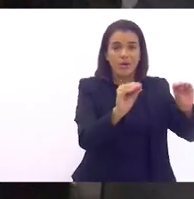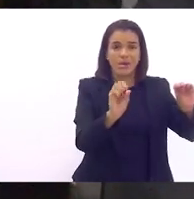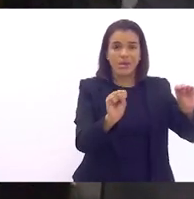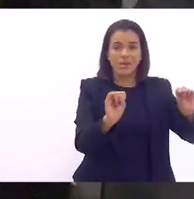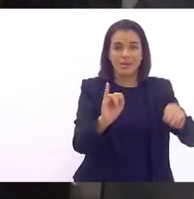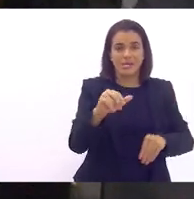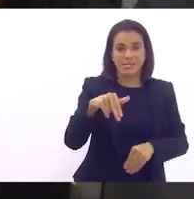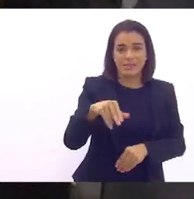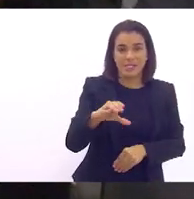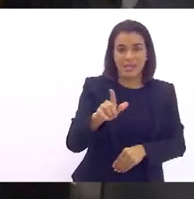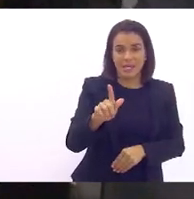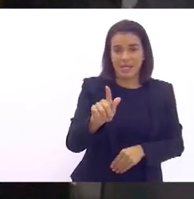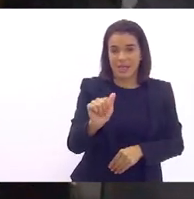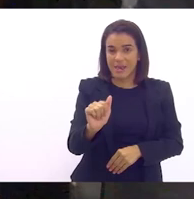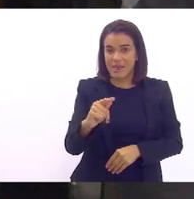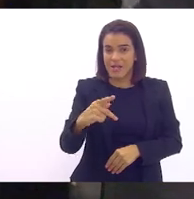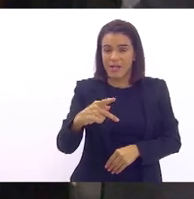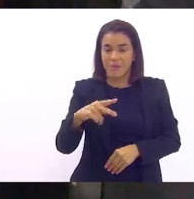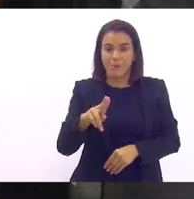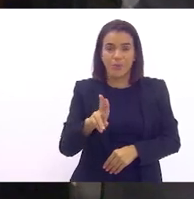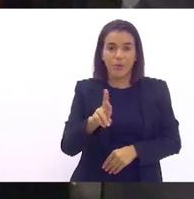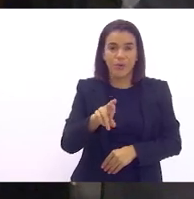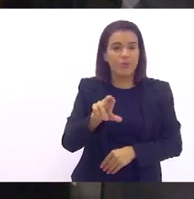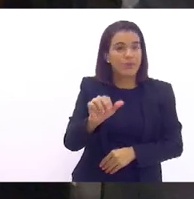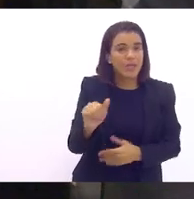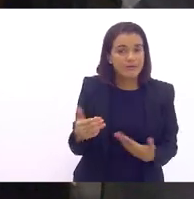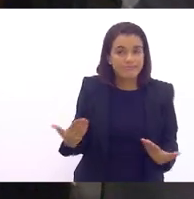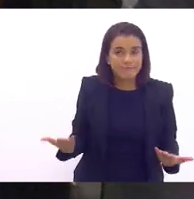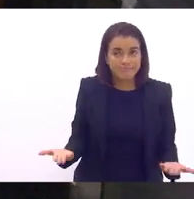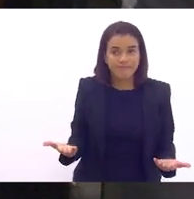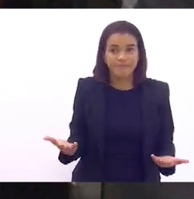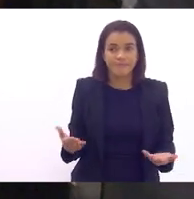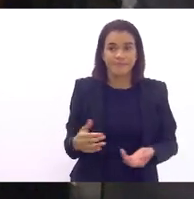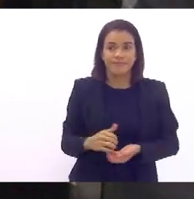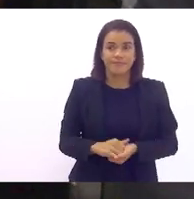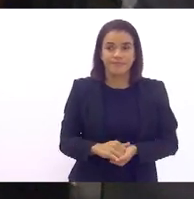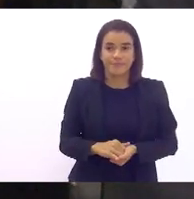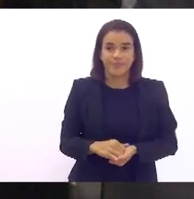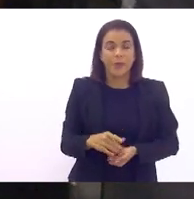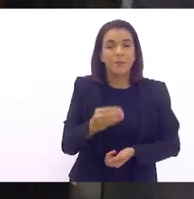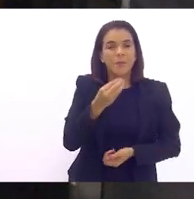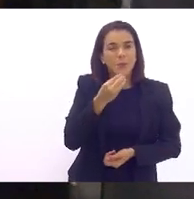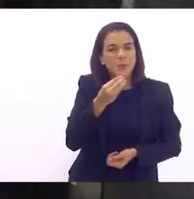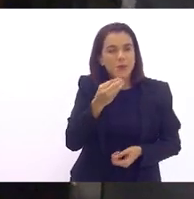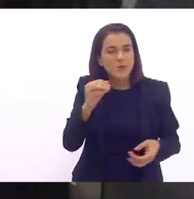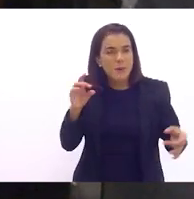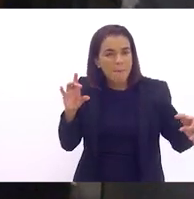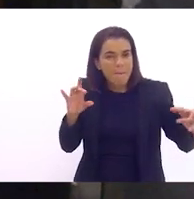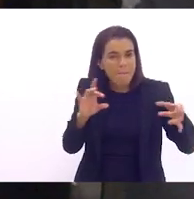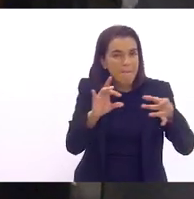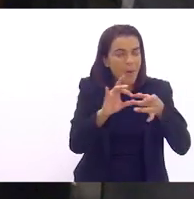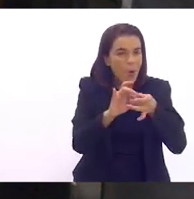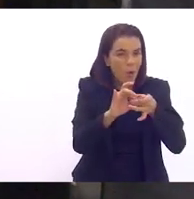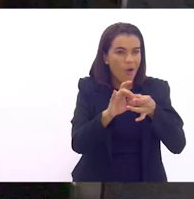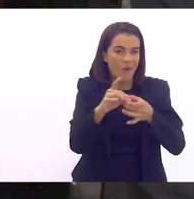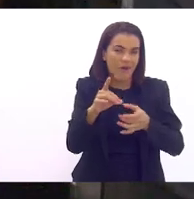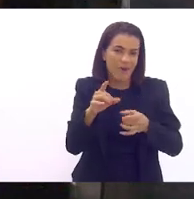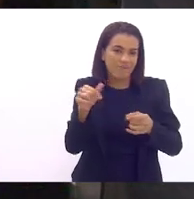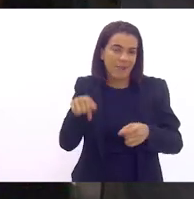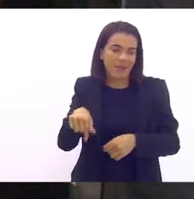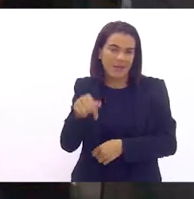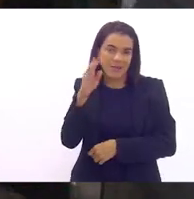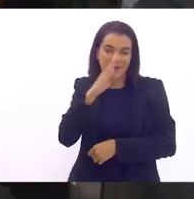eh e a gente poderia de repente ter feit alguma coisa para combinar esse esforço em algum lugar aqui